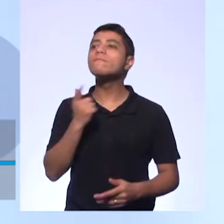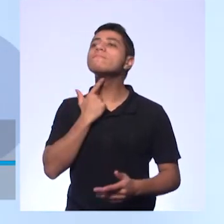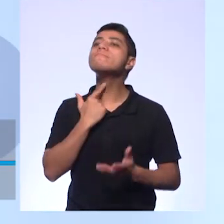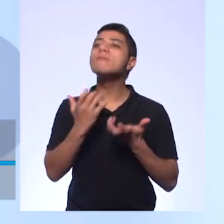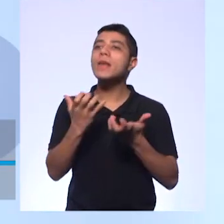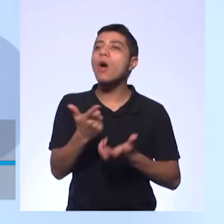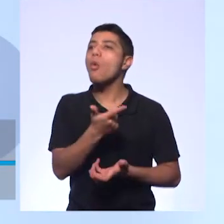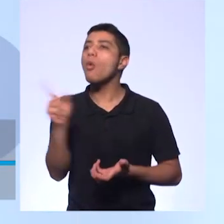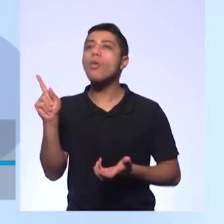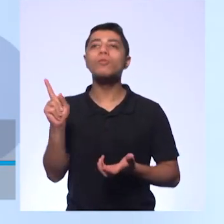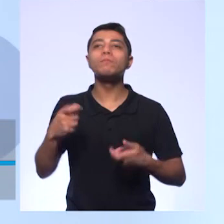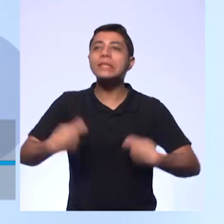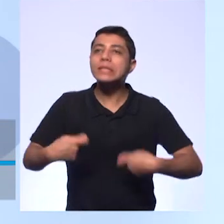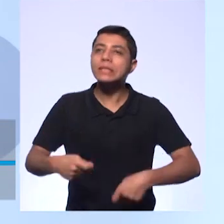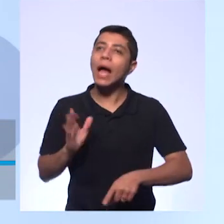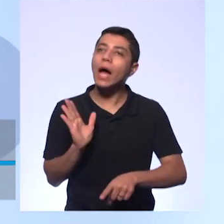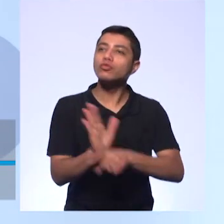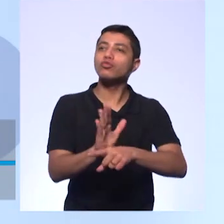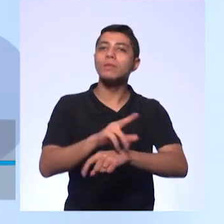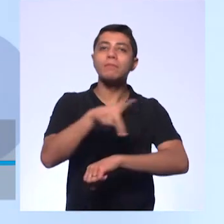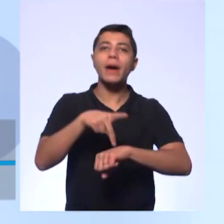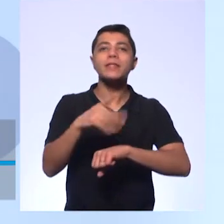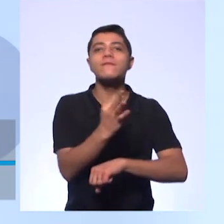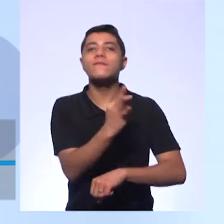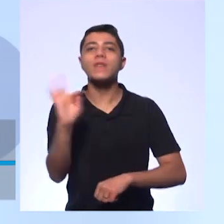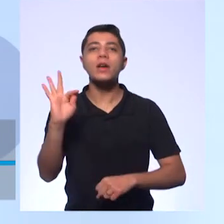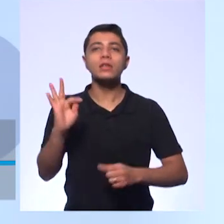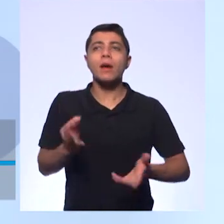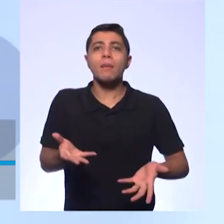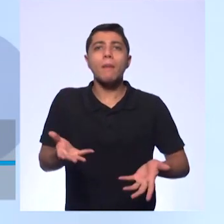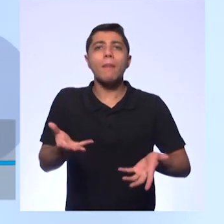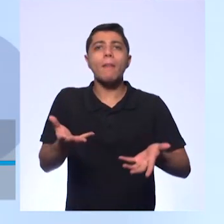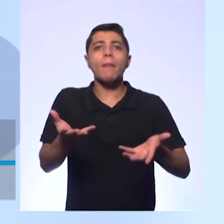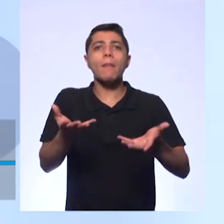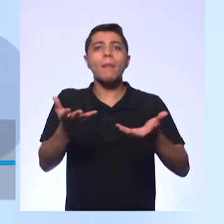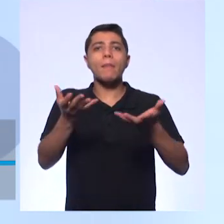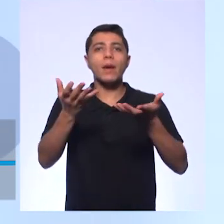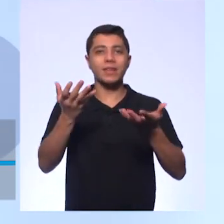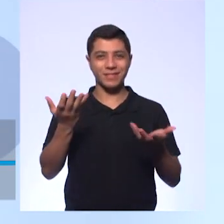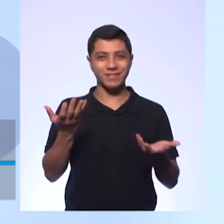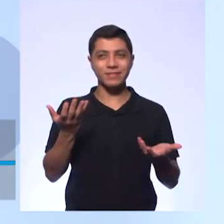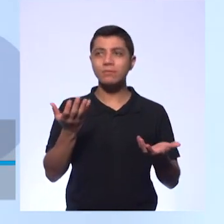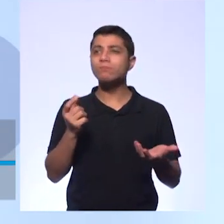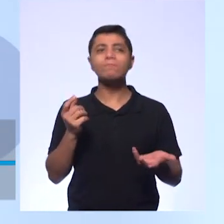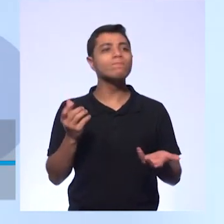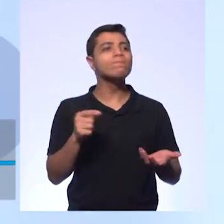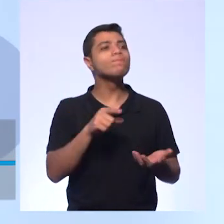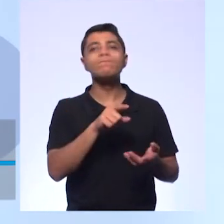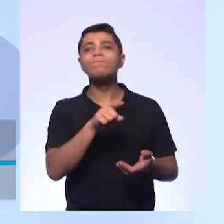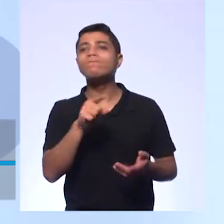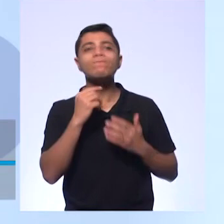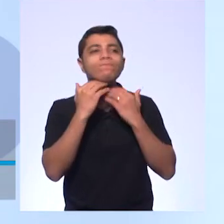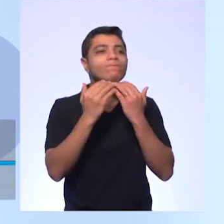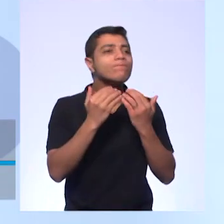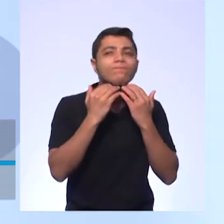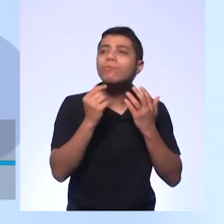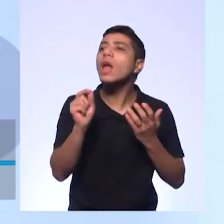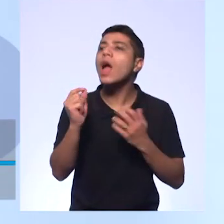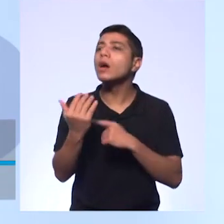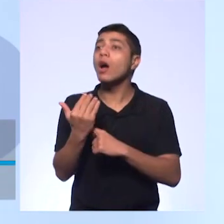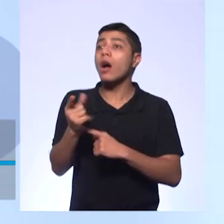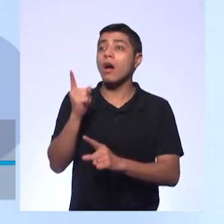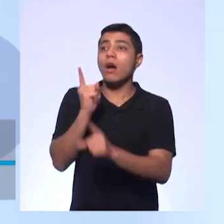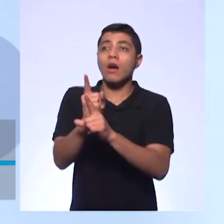colocar ordem na França novamente. Quem que está fazendo alguma coisa pela França de fato? É o Napoleão, porque o Napoleão está ali,